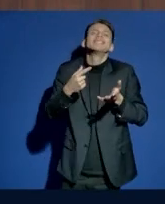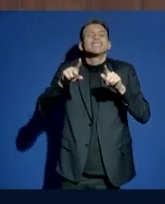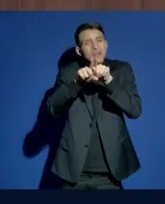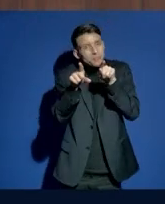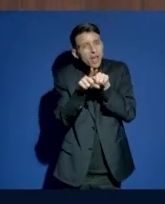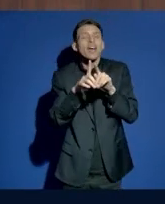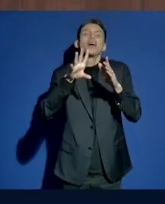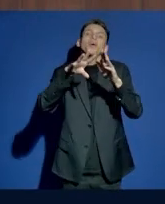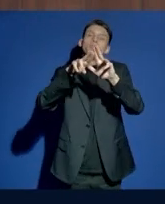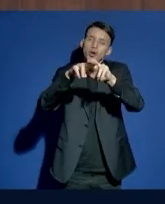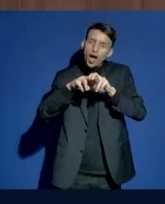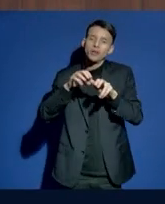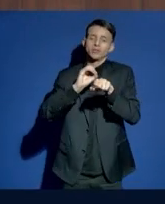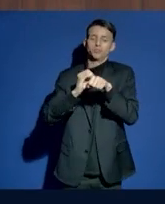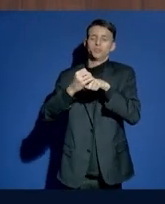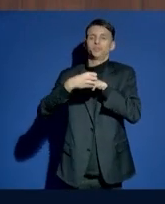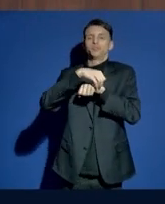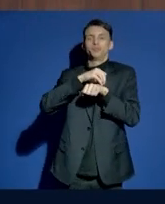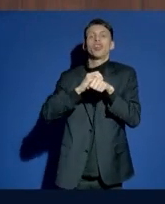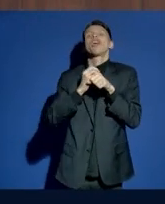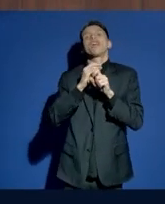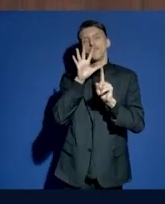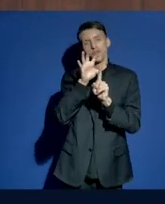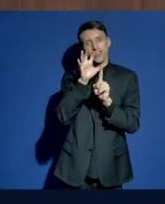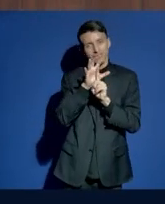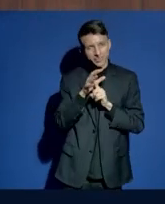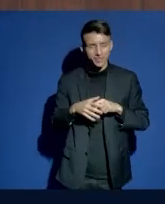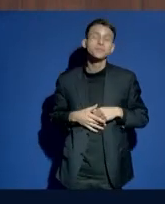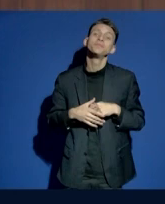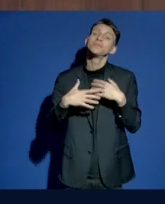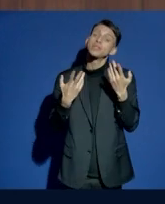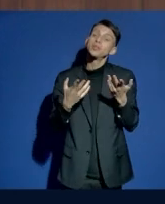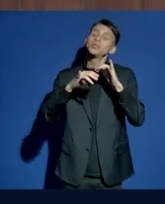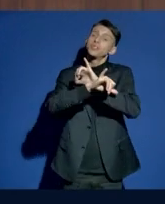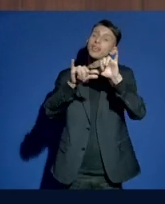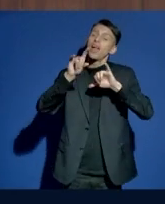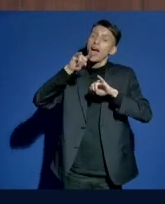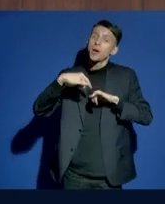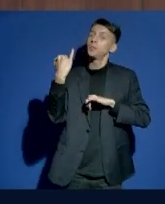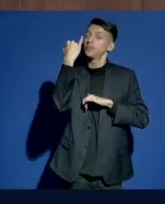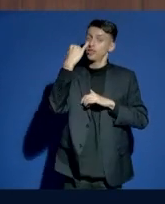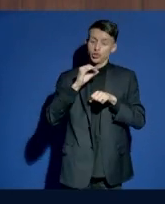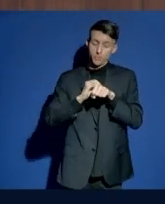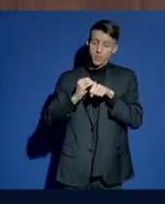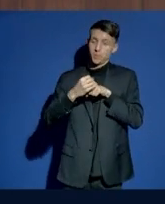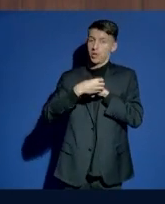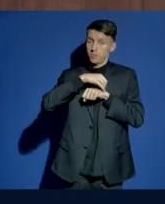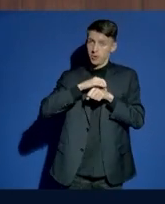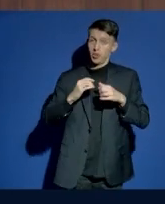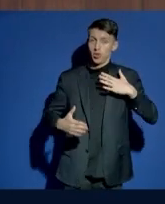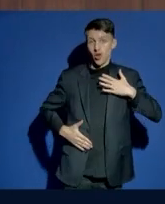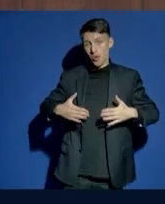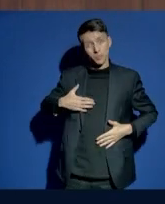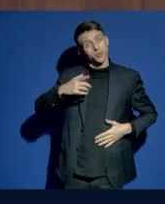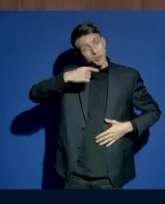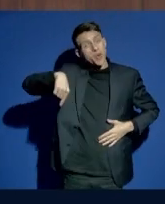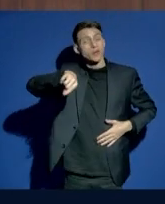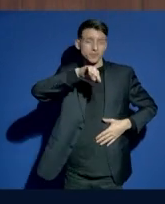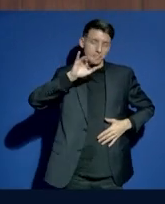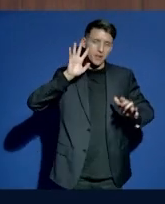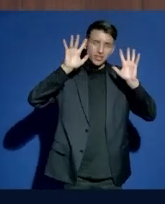micro-organismos. Eu digo tudo isso para dizer do quanto e quão é importante os micro-organismos. Se